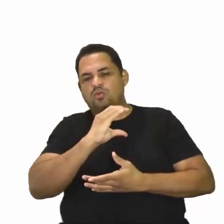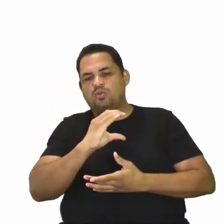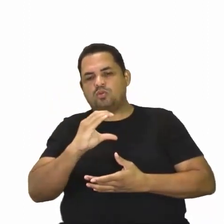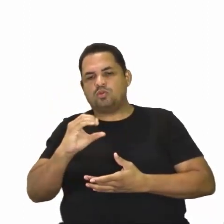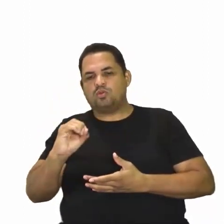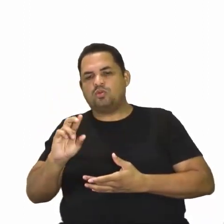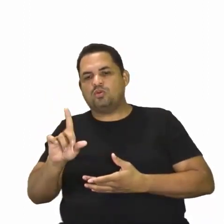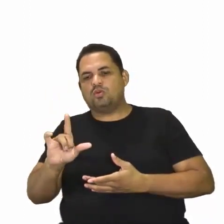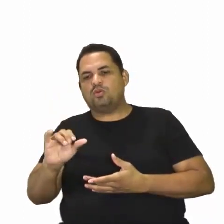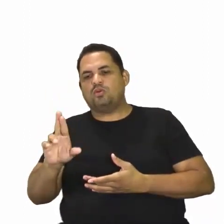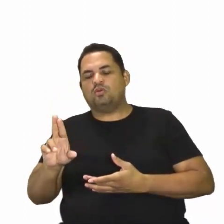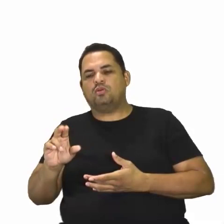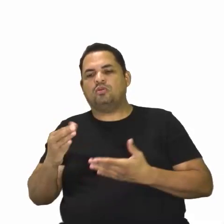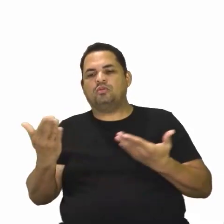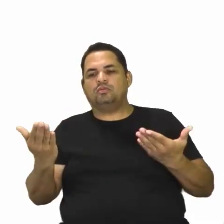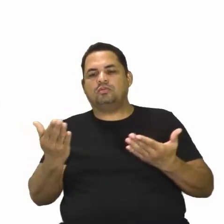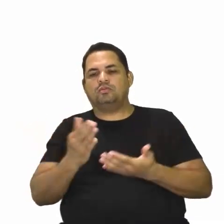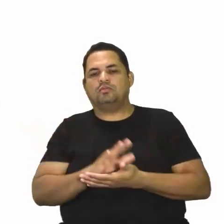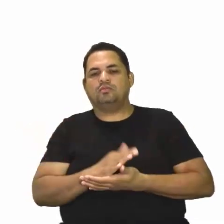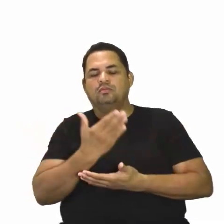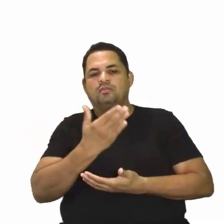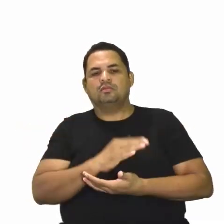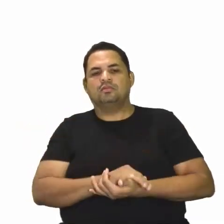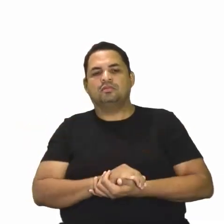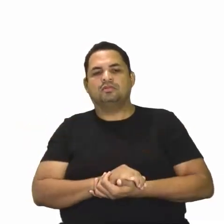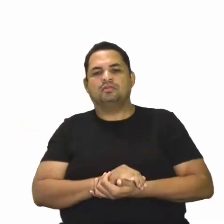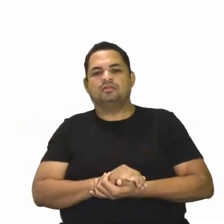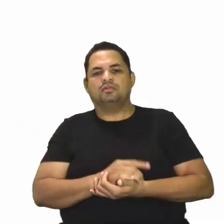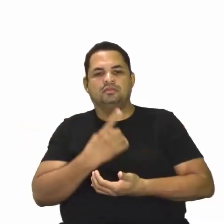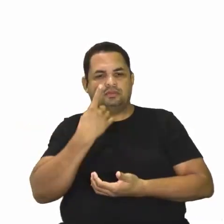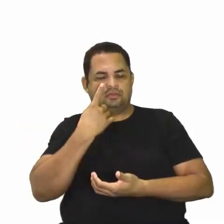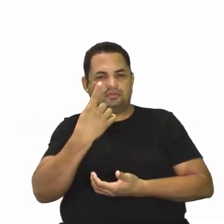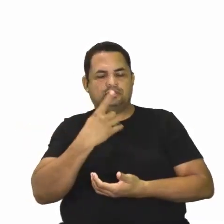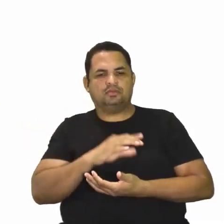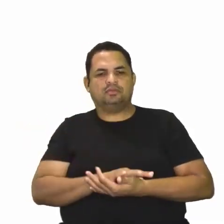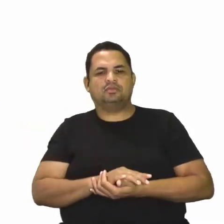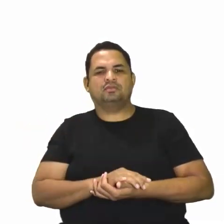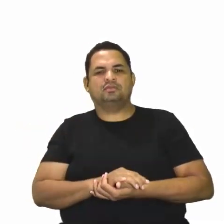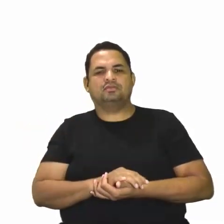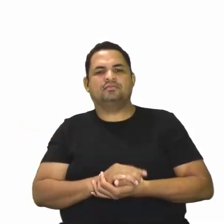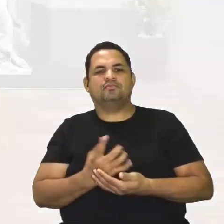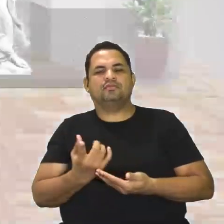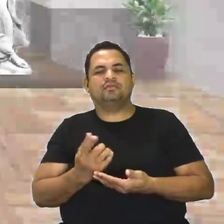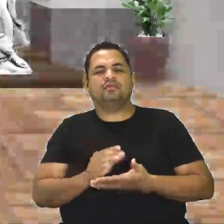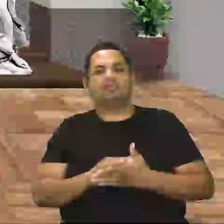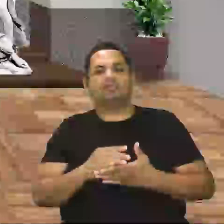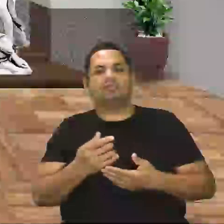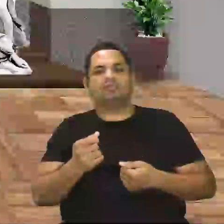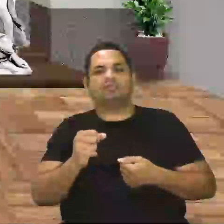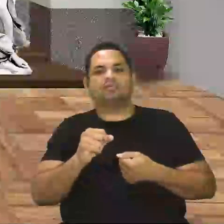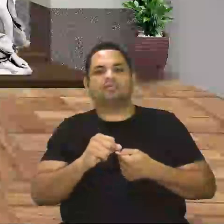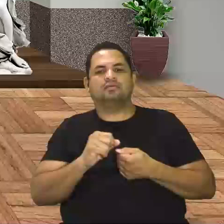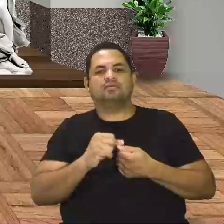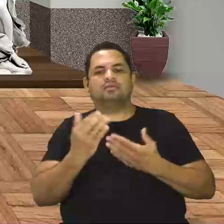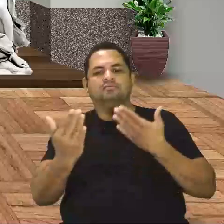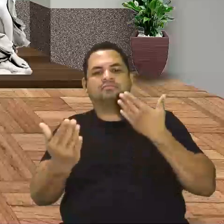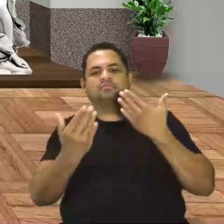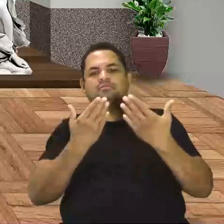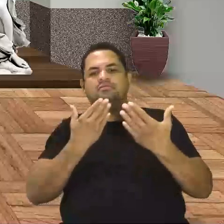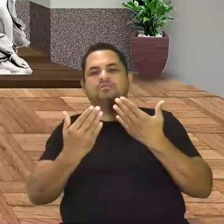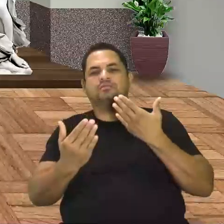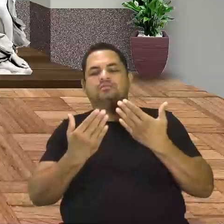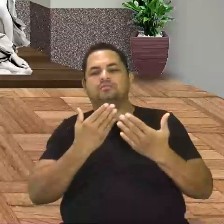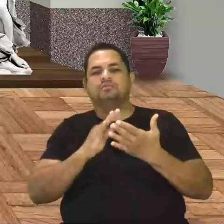Collor de Mello. Assista esse documentário. Assista esse documentário que a gente vem aqui para fazer um debate sobre essa